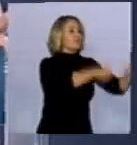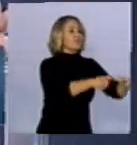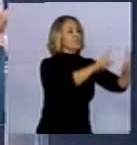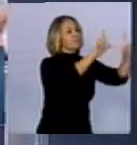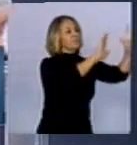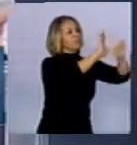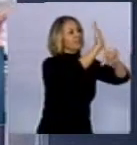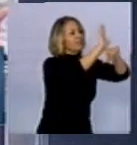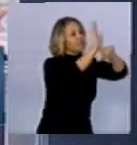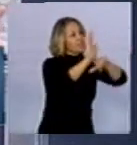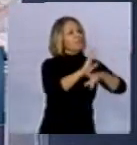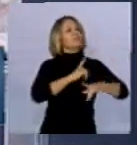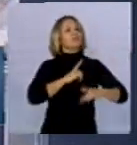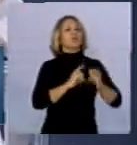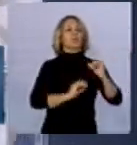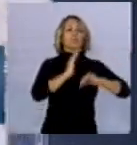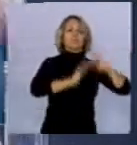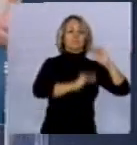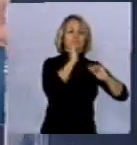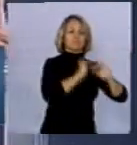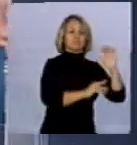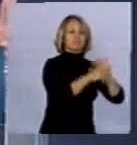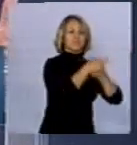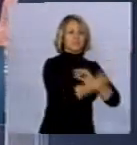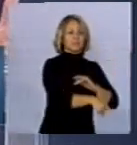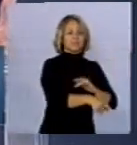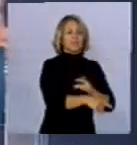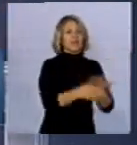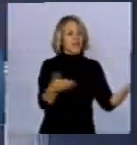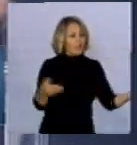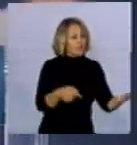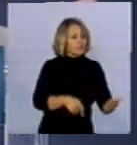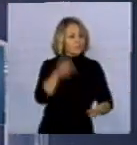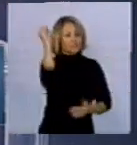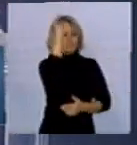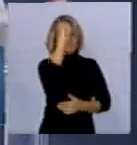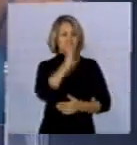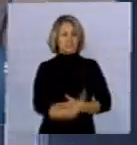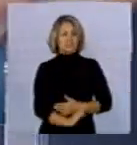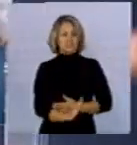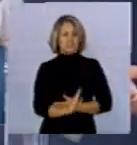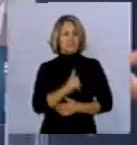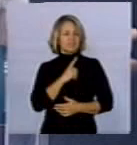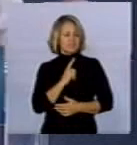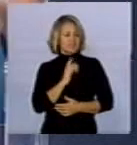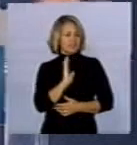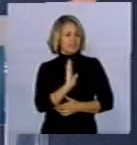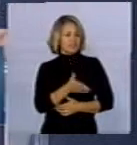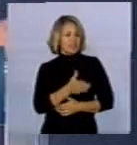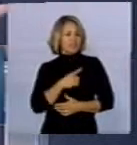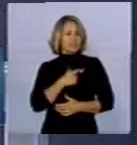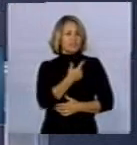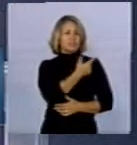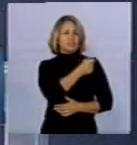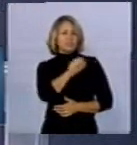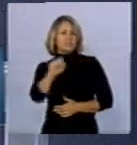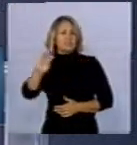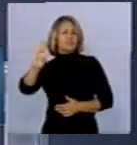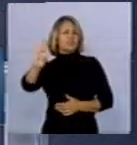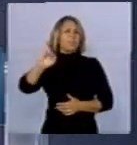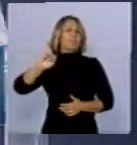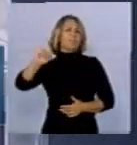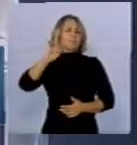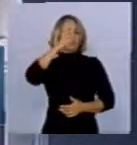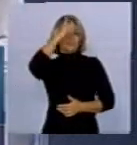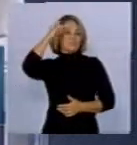produtos e o Brasil esse Brasil que tá aí com 200 bilhões de habitantes